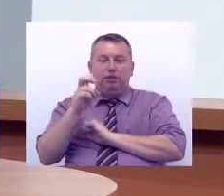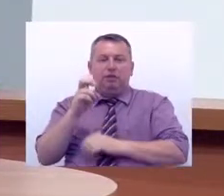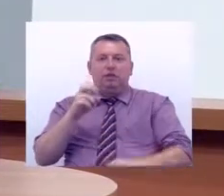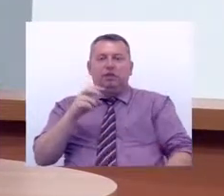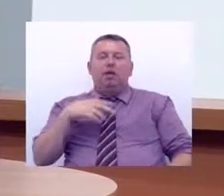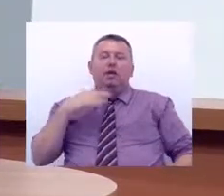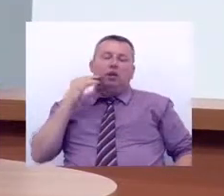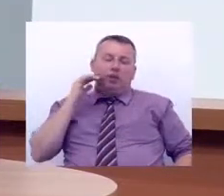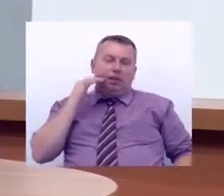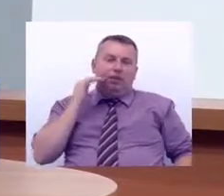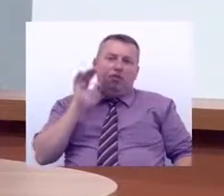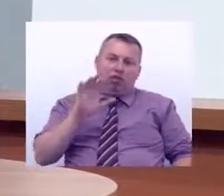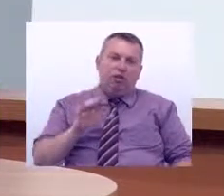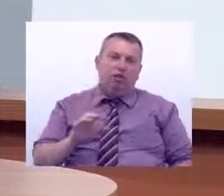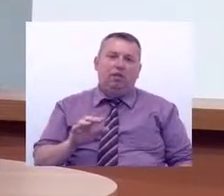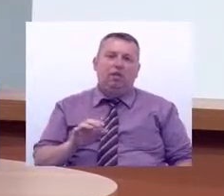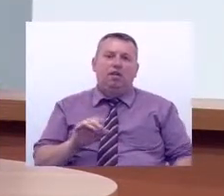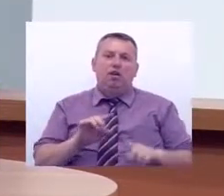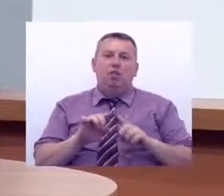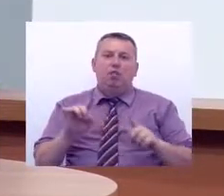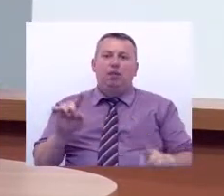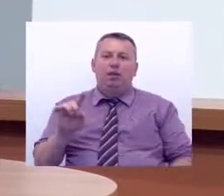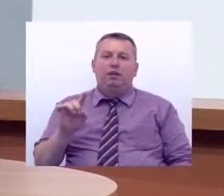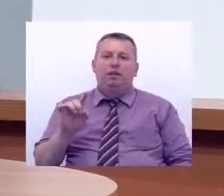aí, né? E